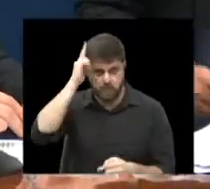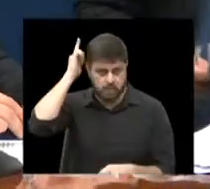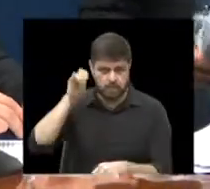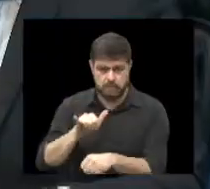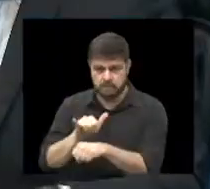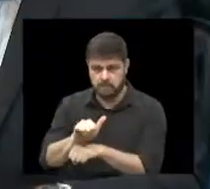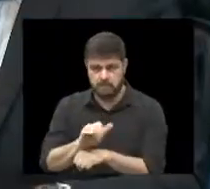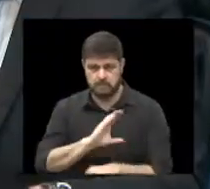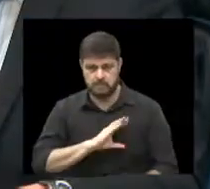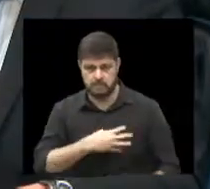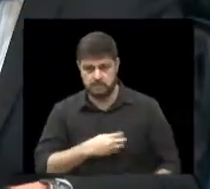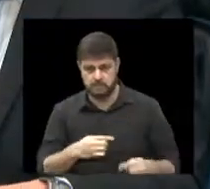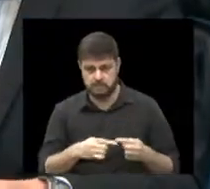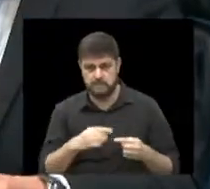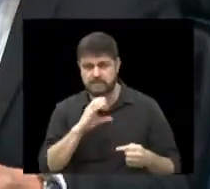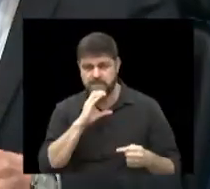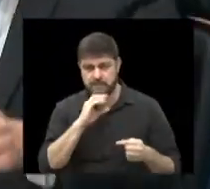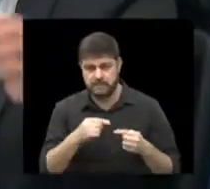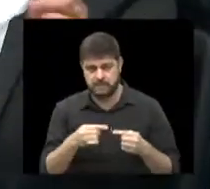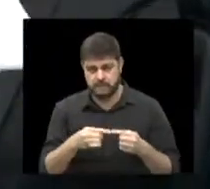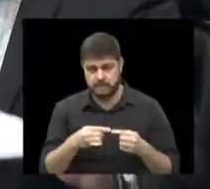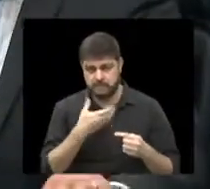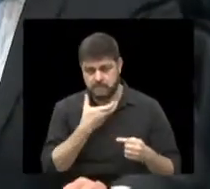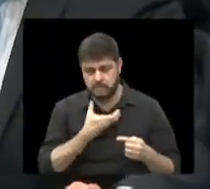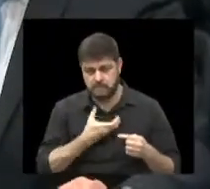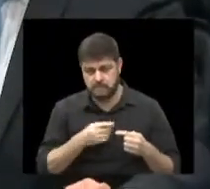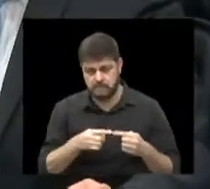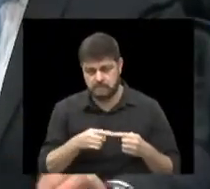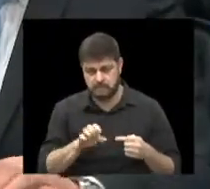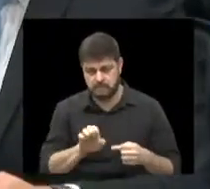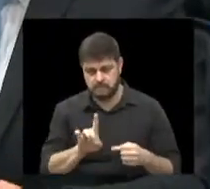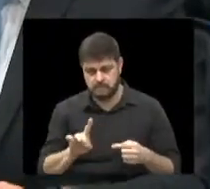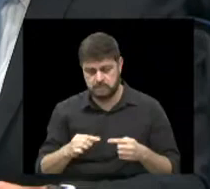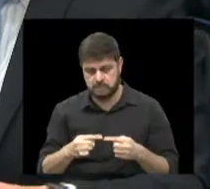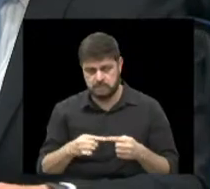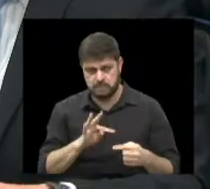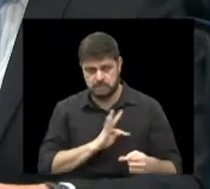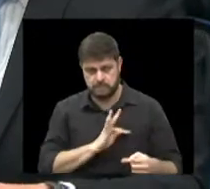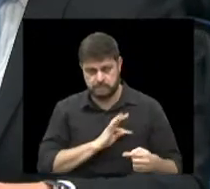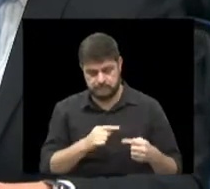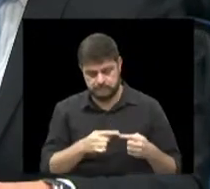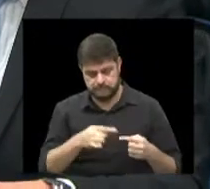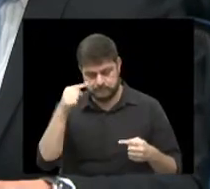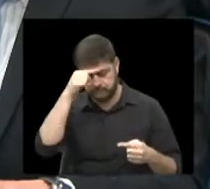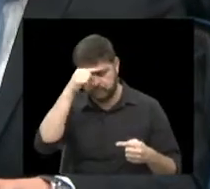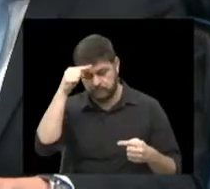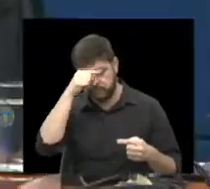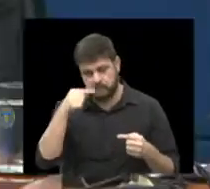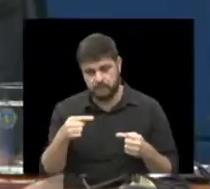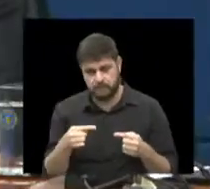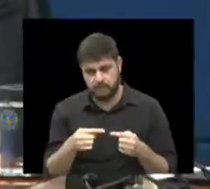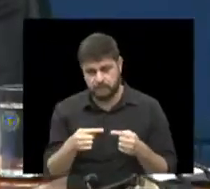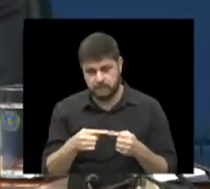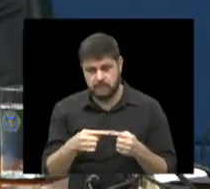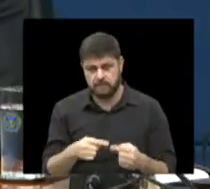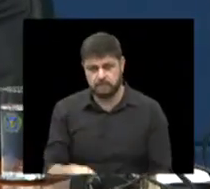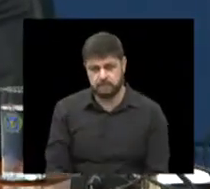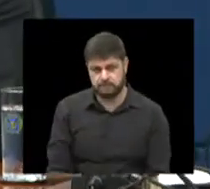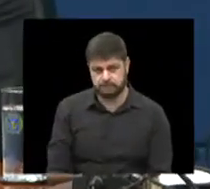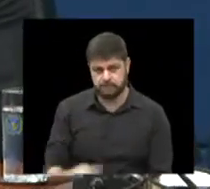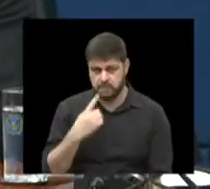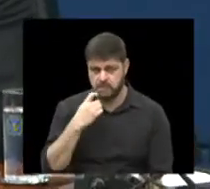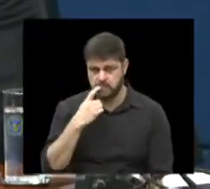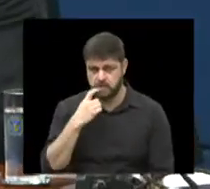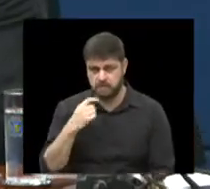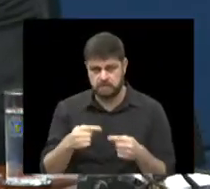ausente. Campos Filho, sim. Carlão do PT, sim. Carmo Luiz, sim. Edson Ribeiro, sim. Fernando Mendes, sim. Felipe Marquesi, sim.